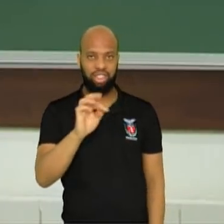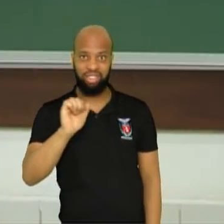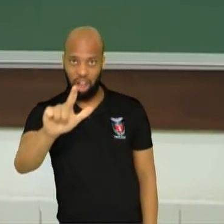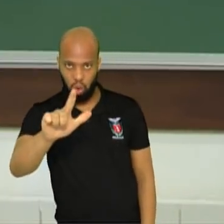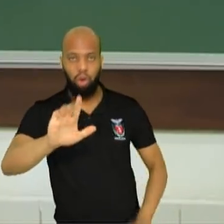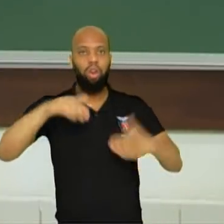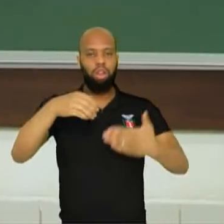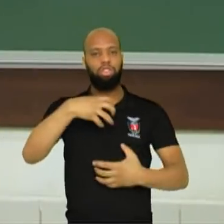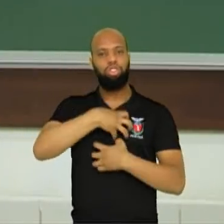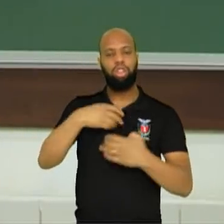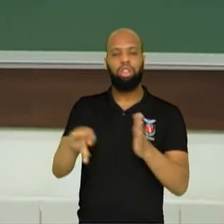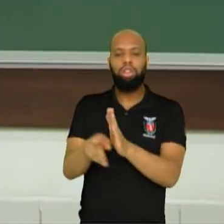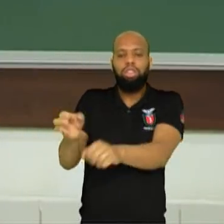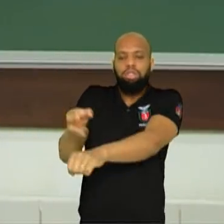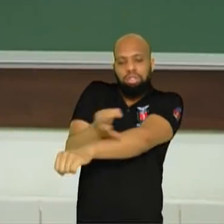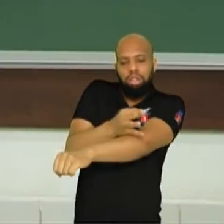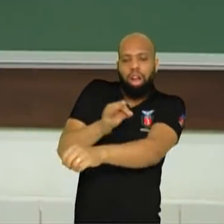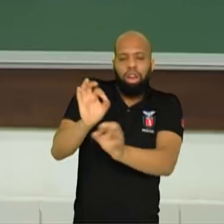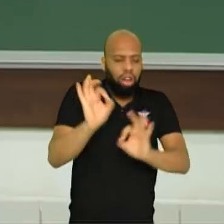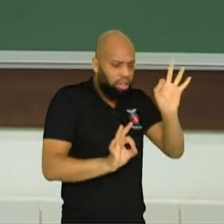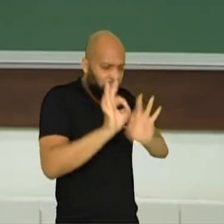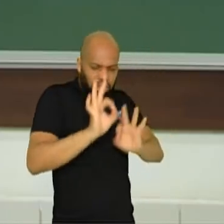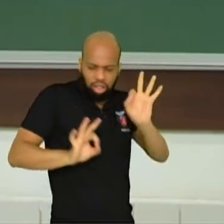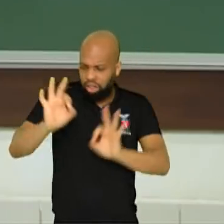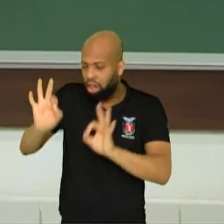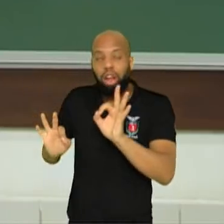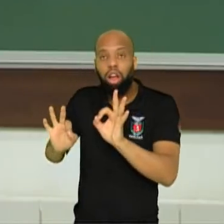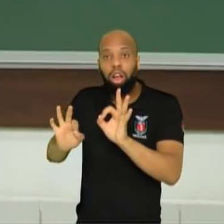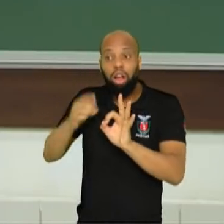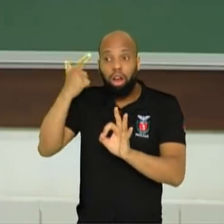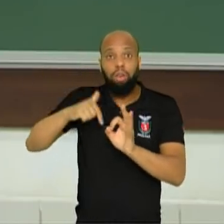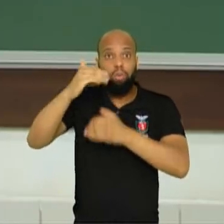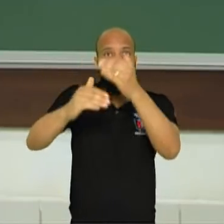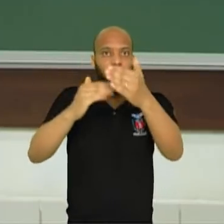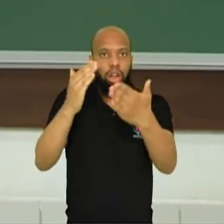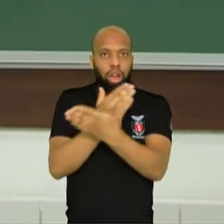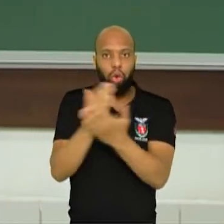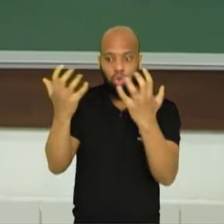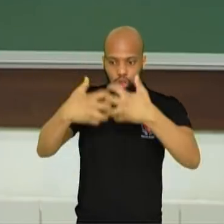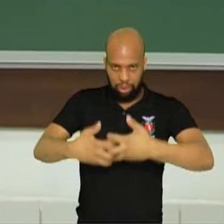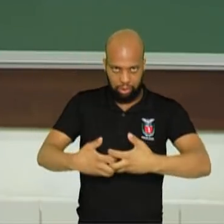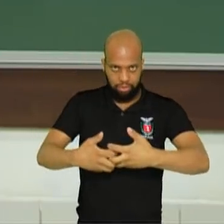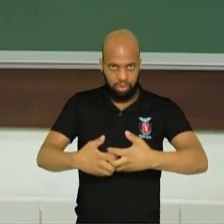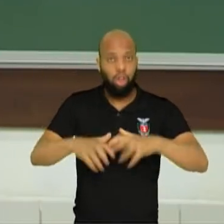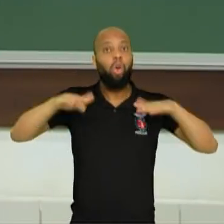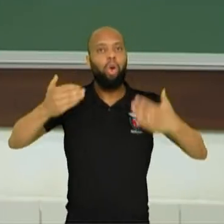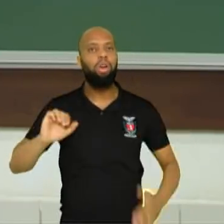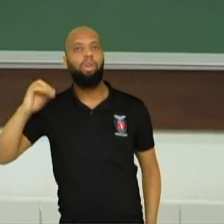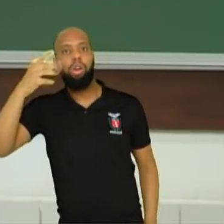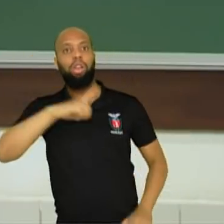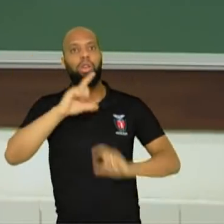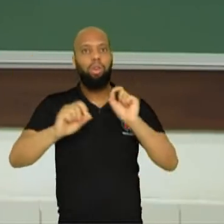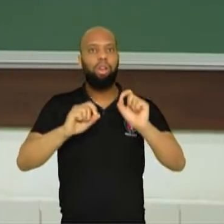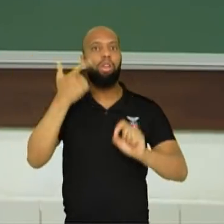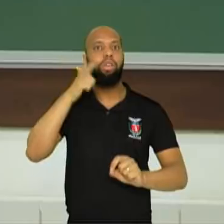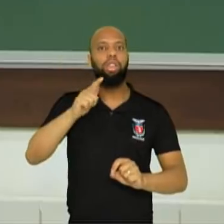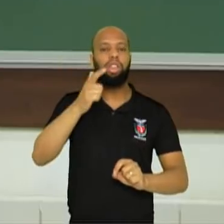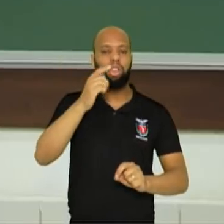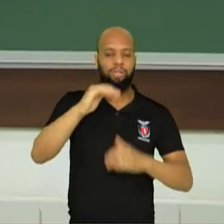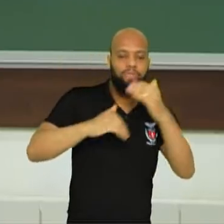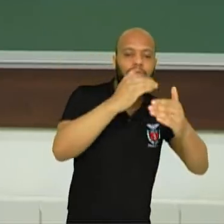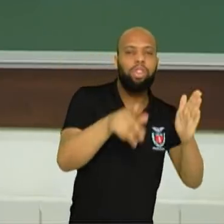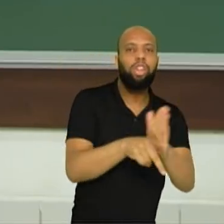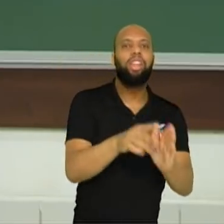células vegetais elas se organizam para desenvolver determinadas funções. Quando isso acontece, a gente tem o desenvolvimento de